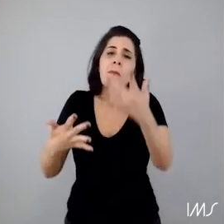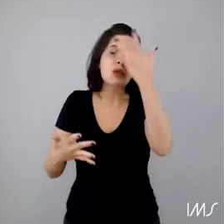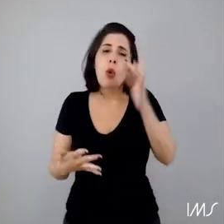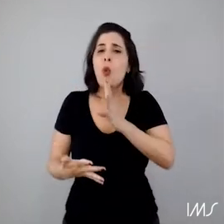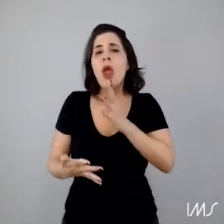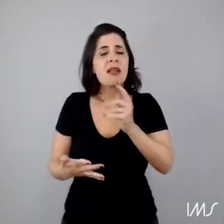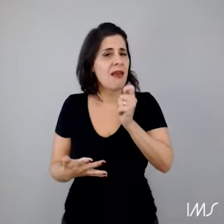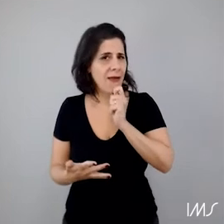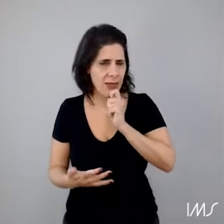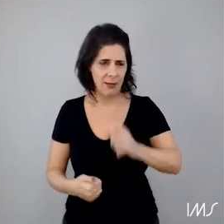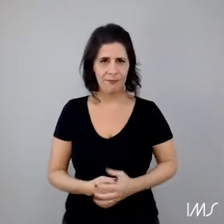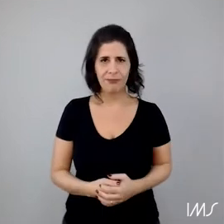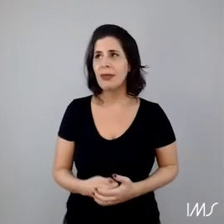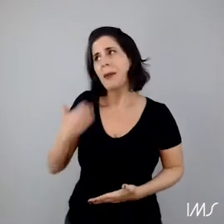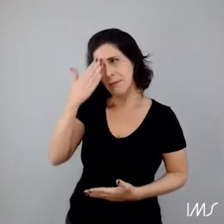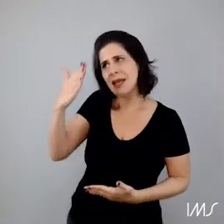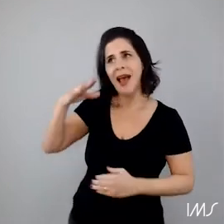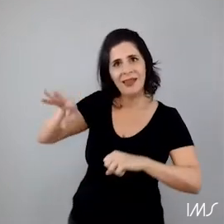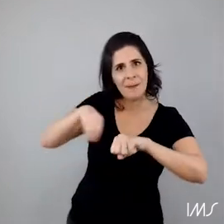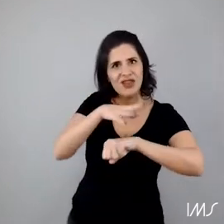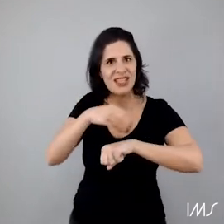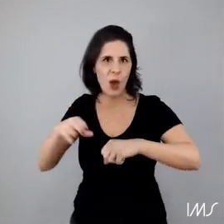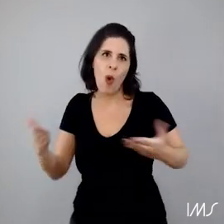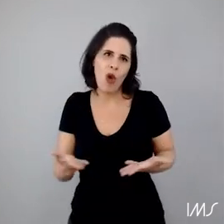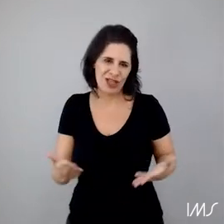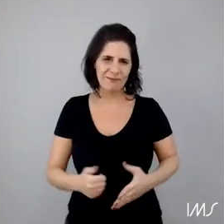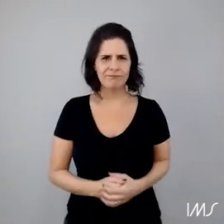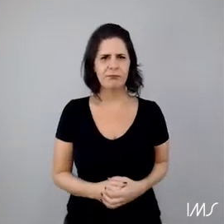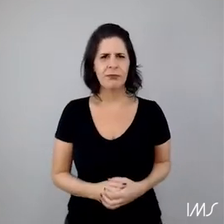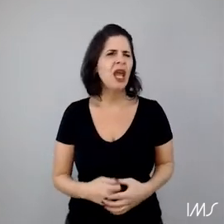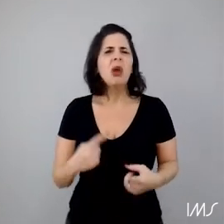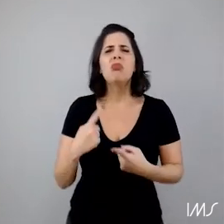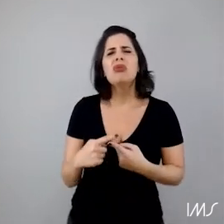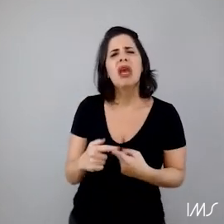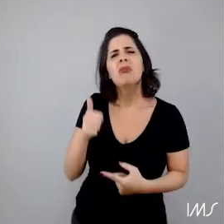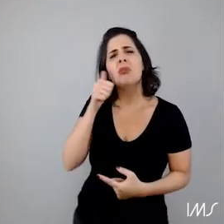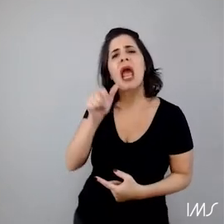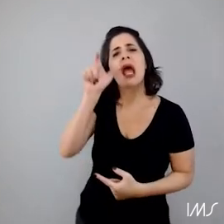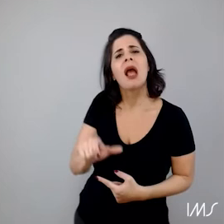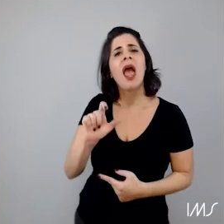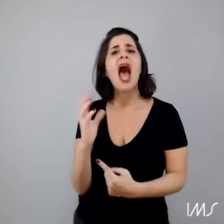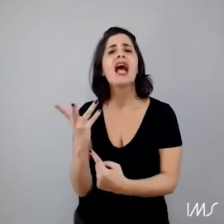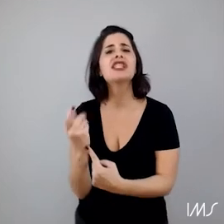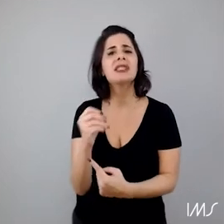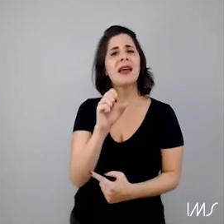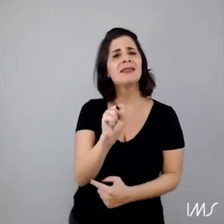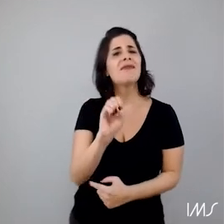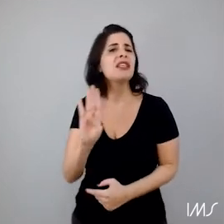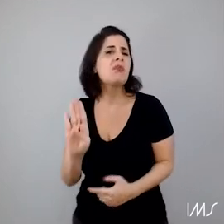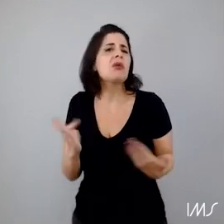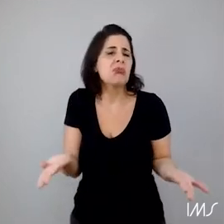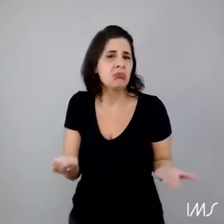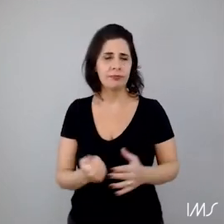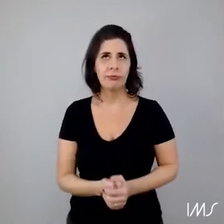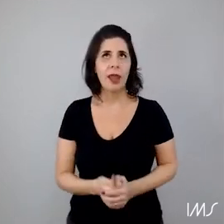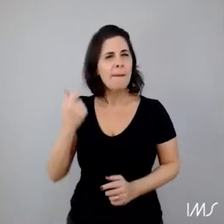valiosa interlocução na estruturação deste fórum. Agora, por que Estefânia Abreu, né? Na pesquisa para a escolha do